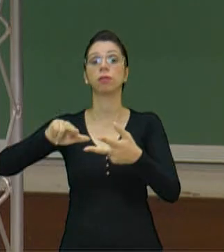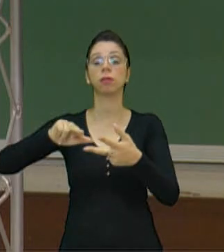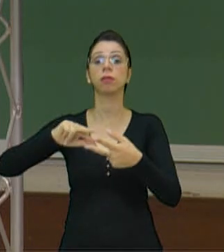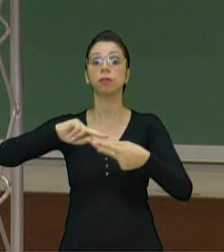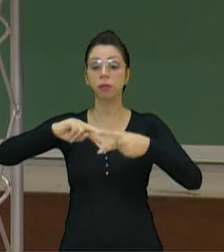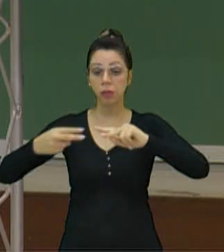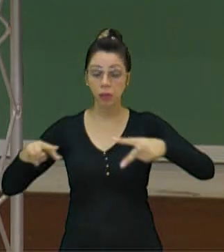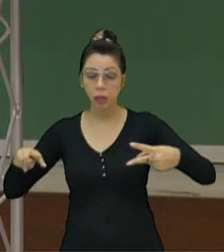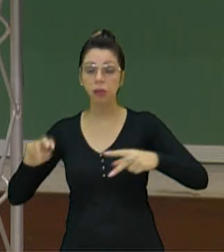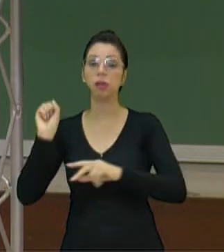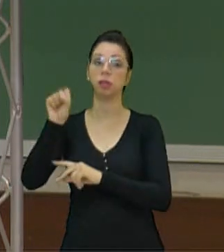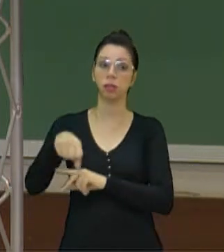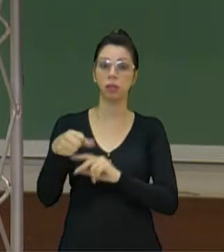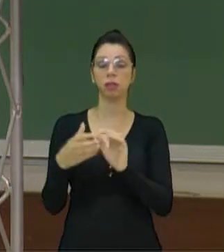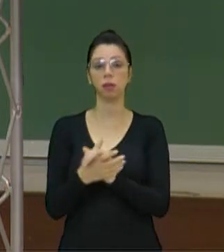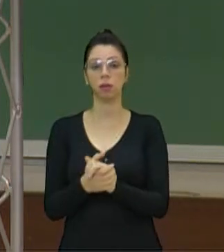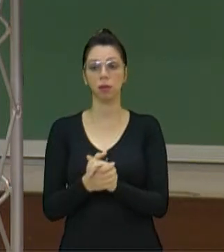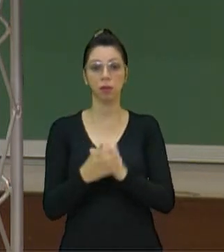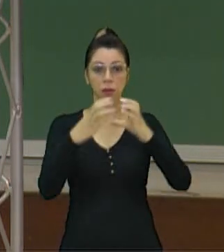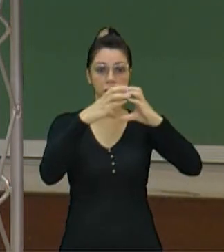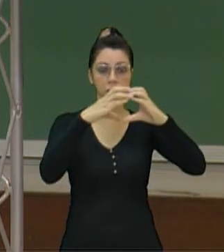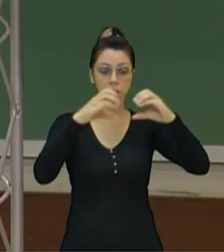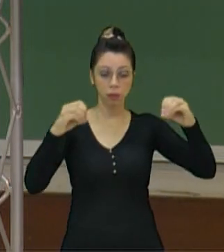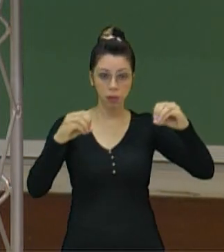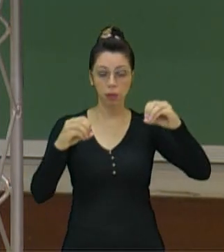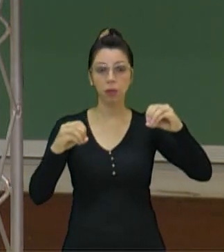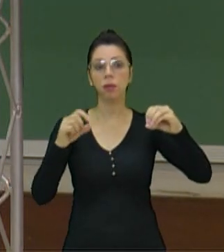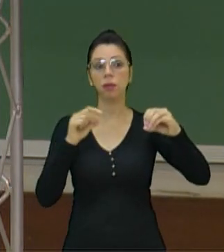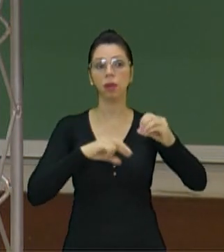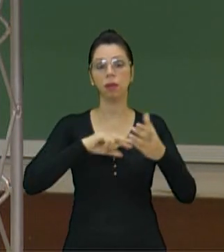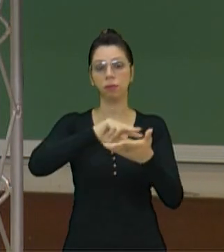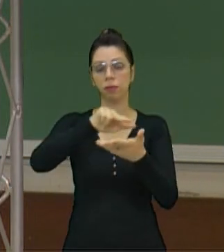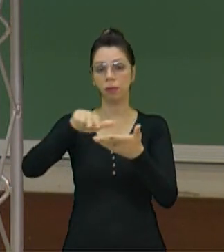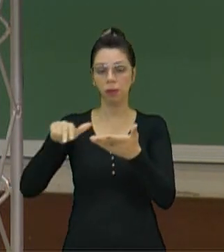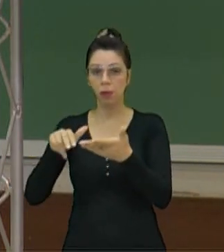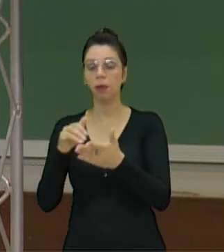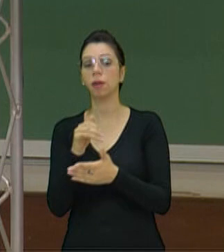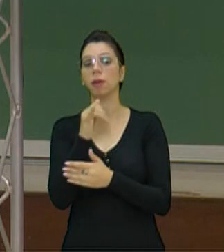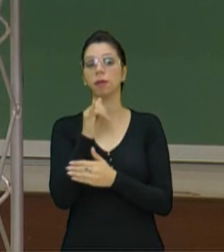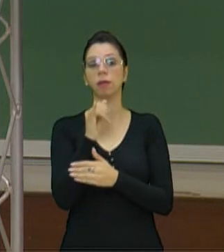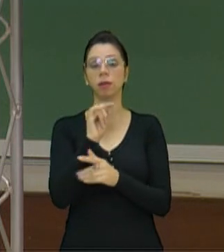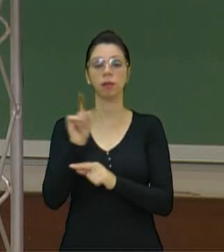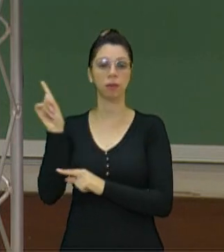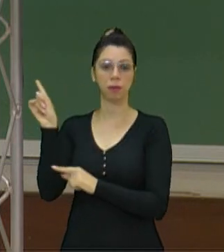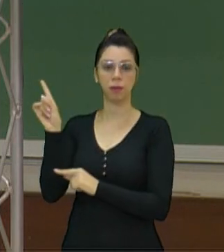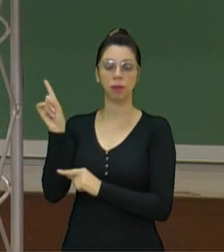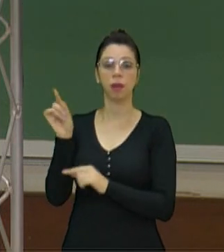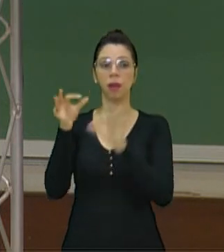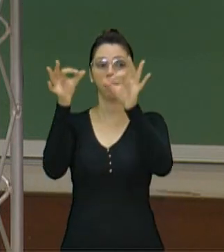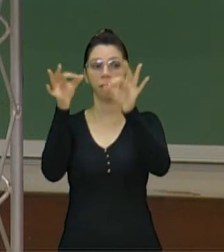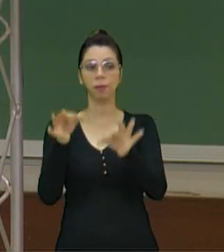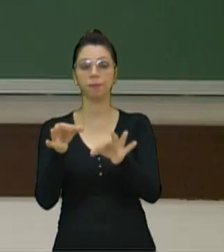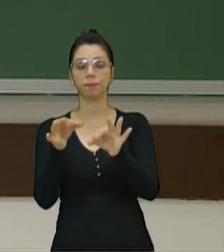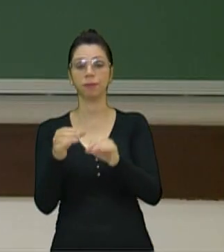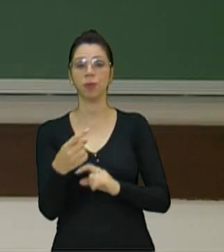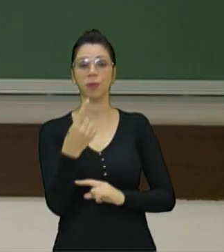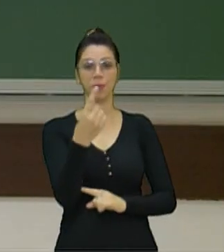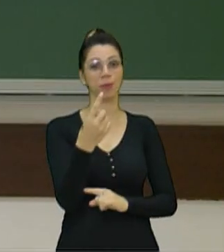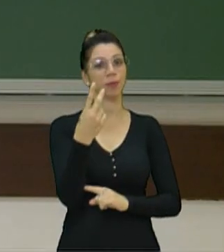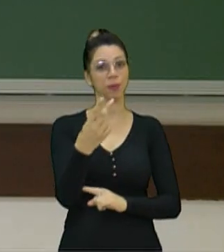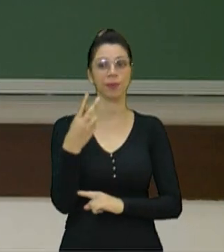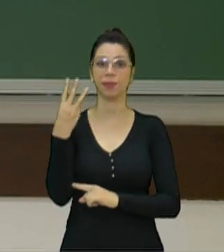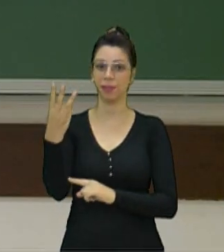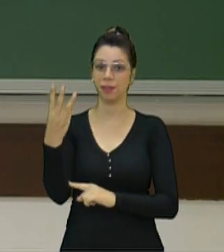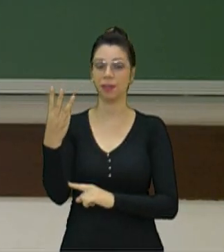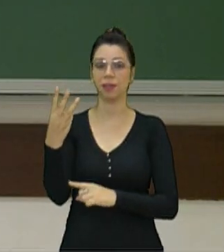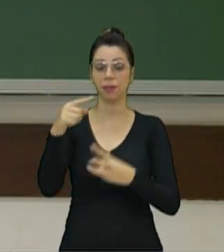binária, esporulação, brotamento, fragmentação são exemplos de reprodução assexuada. É correto o que se afirma em 1, 2 e 3, ou